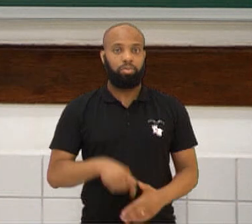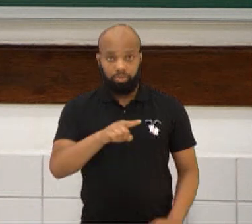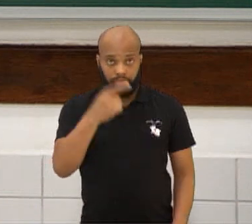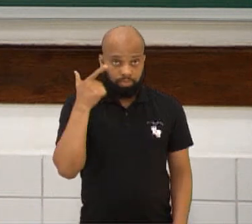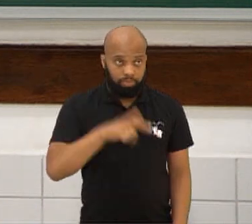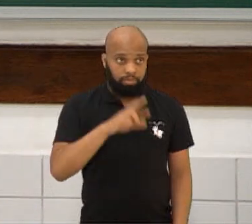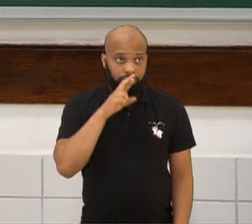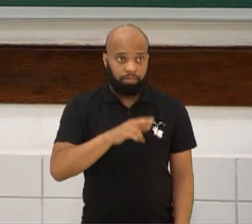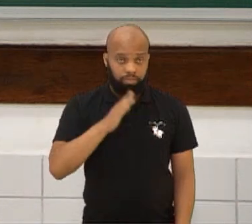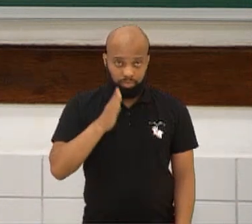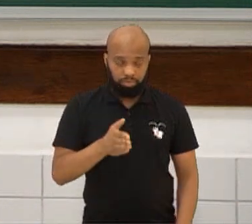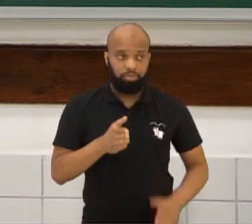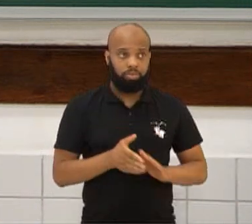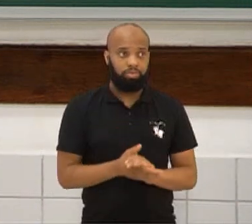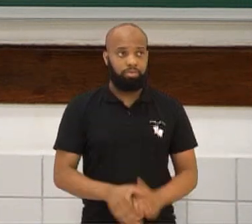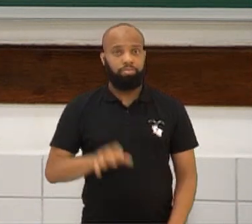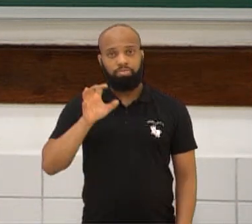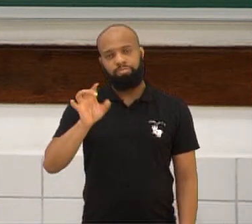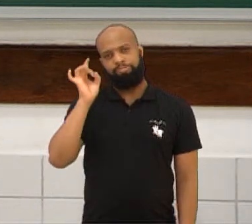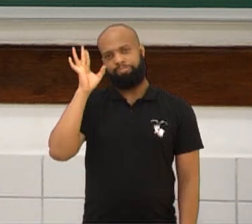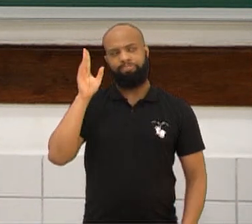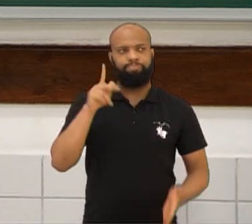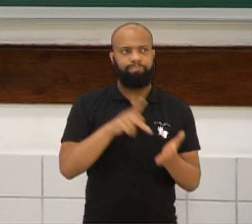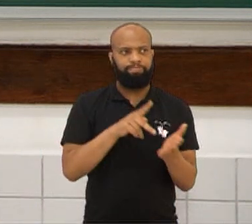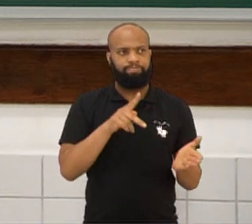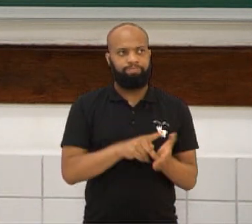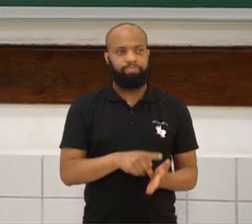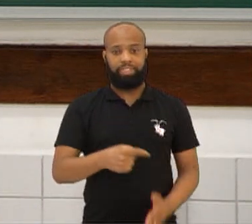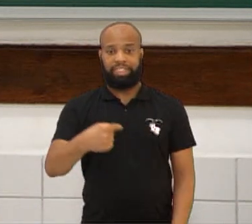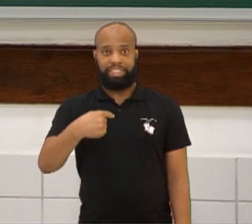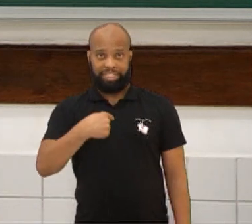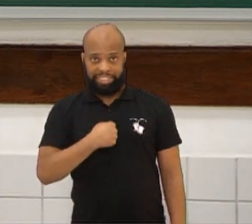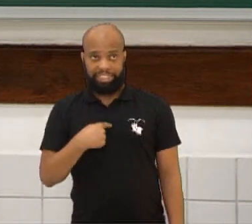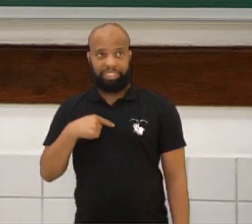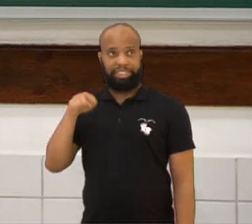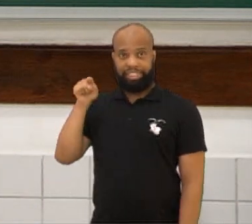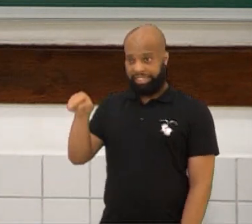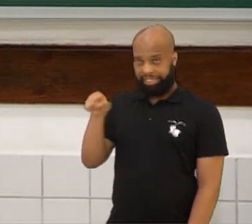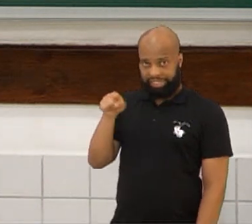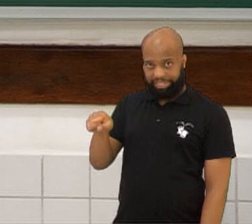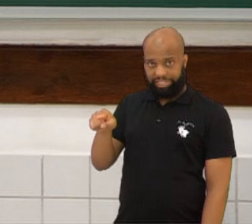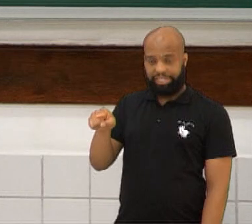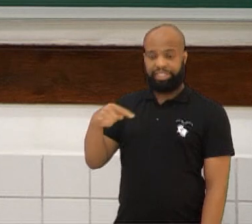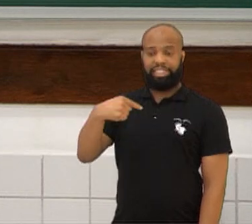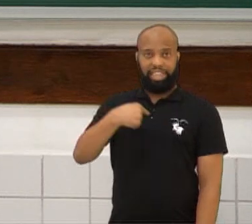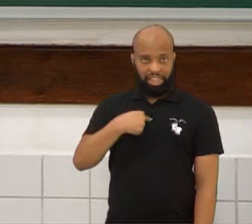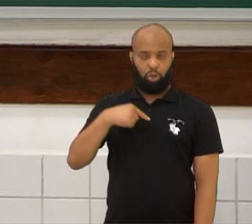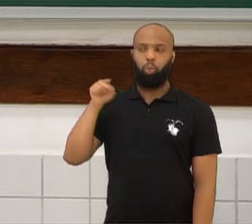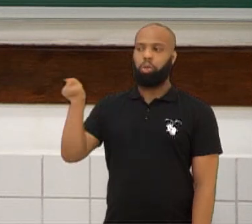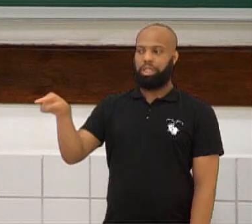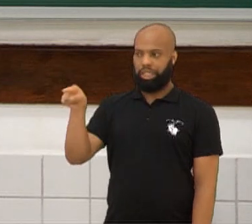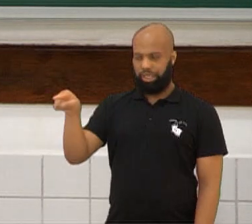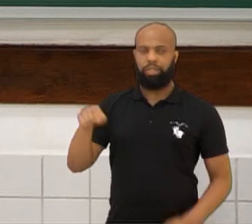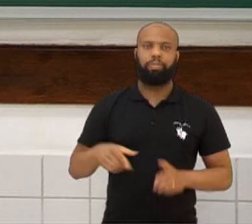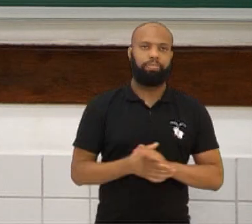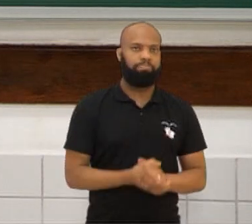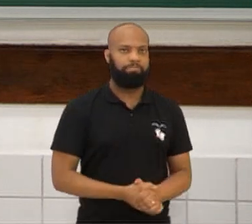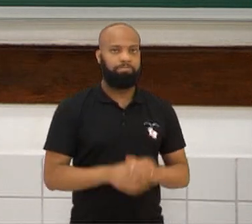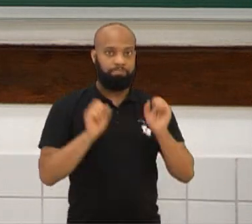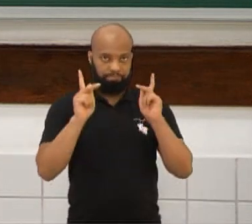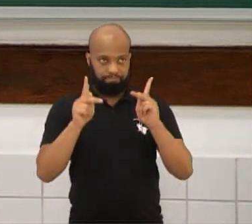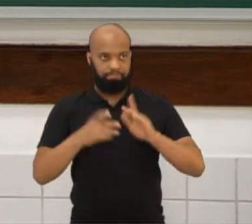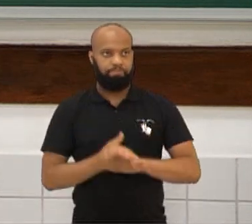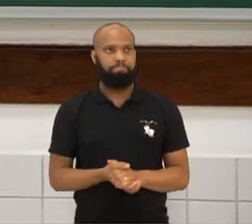Conseguiram responder, pessoal? Esse está muito fácil, é eu e ele. Os pronomes são eu e ele,